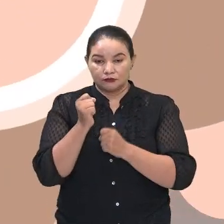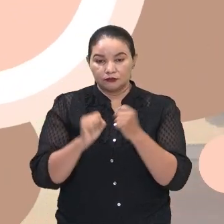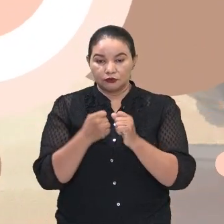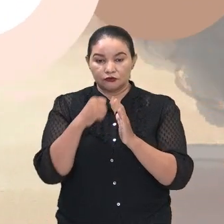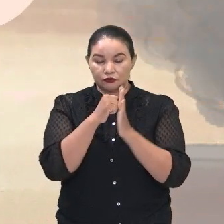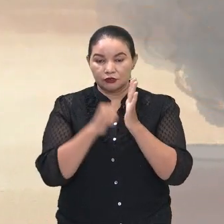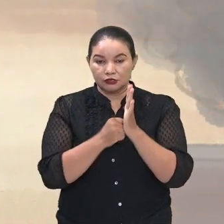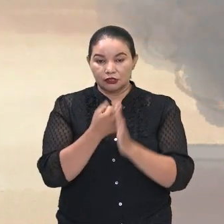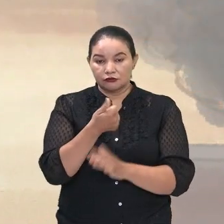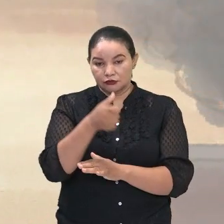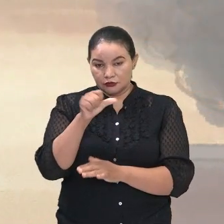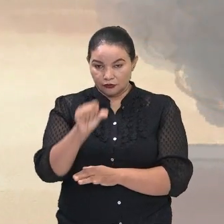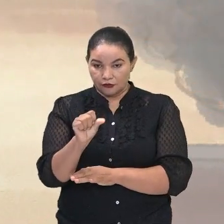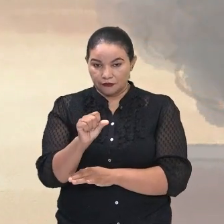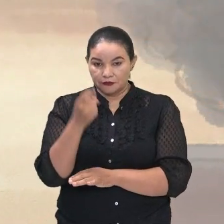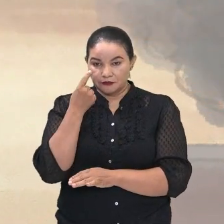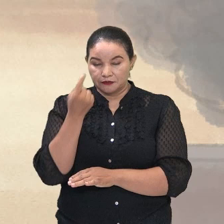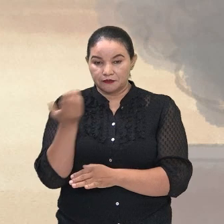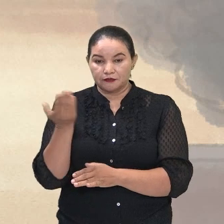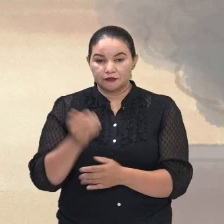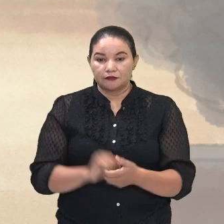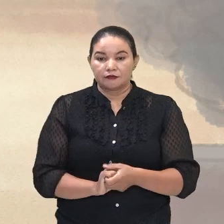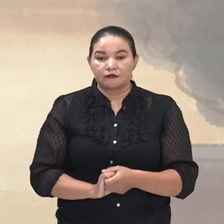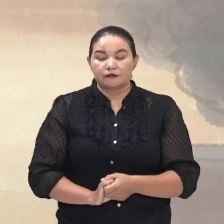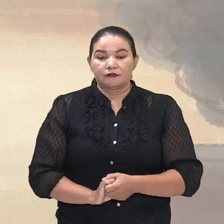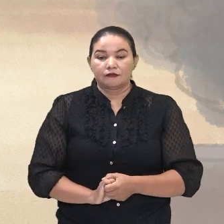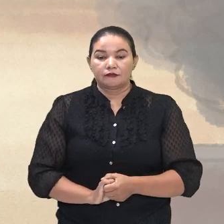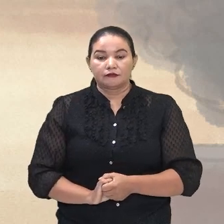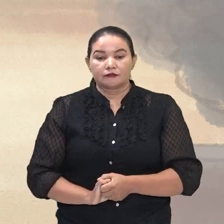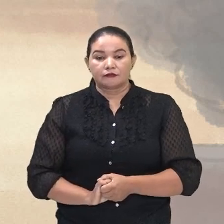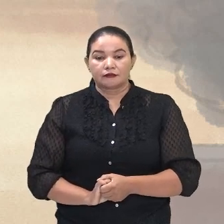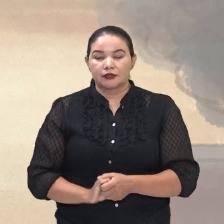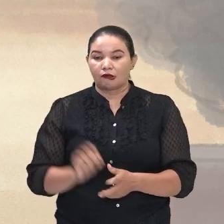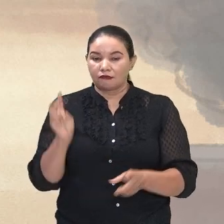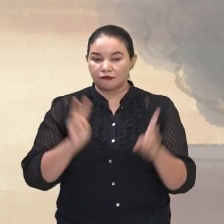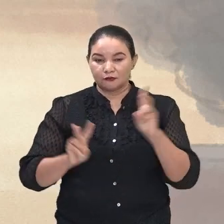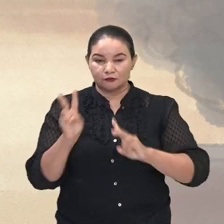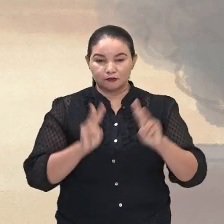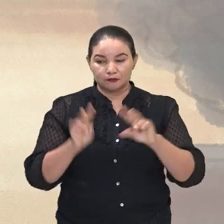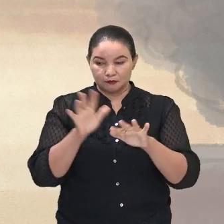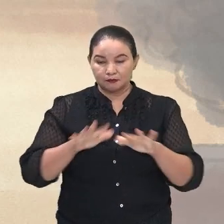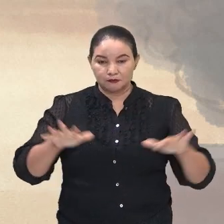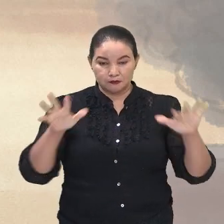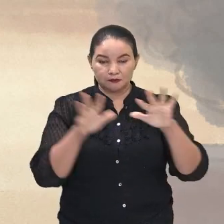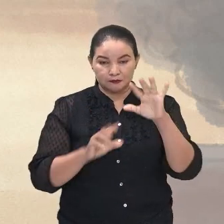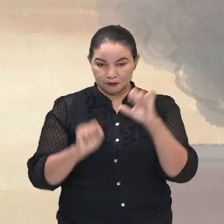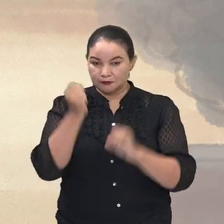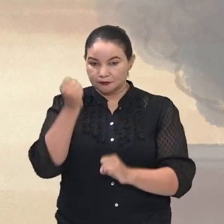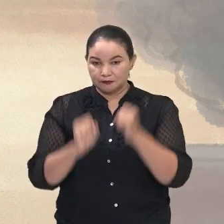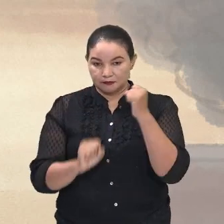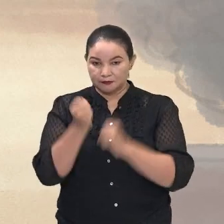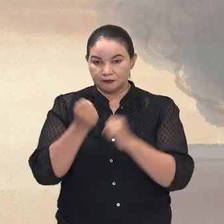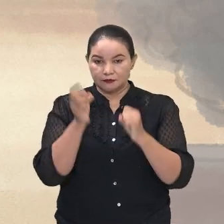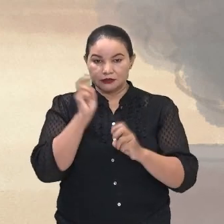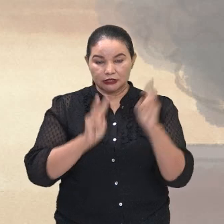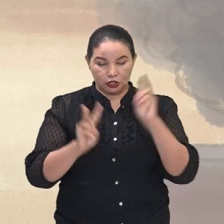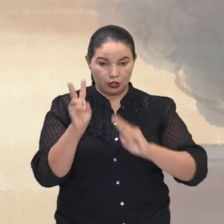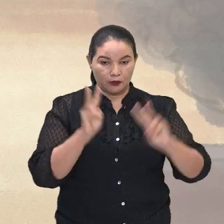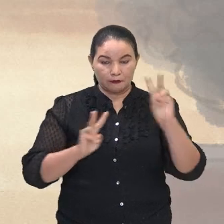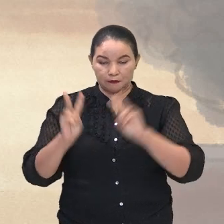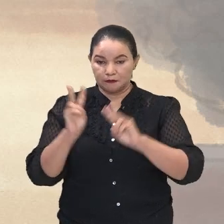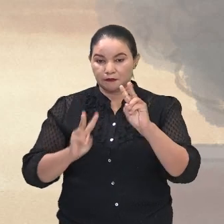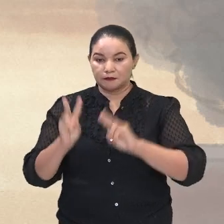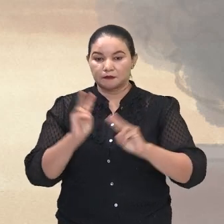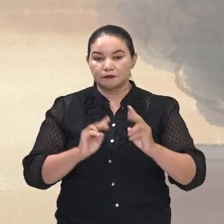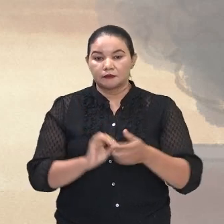XIX. Nós estamos aqui, portanto, diante de algumas fábricas, certo? A gente pode observar aqui as fábricas